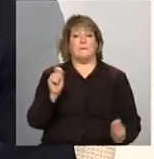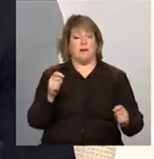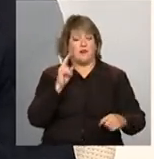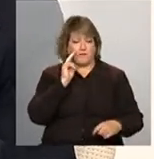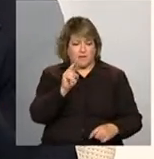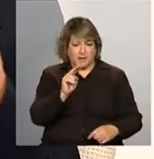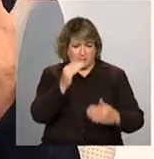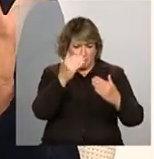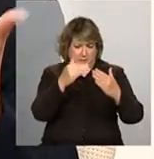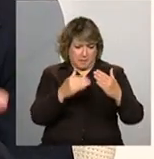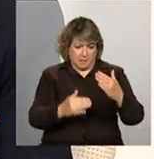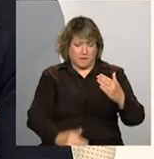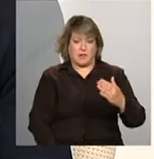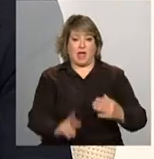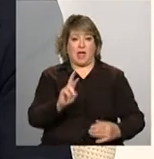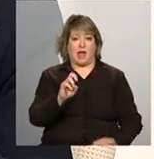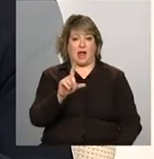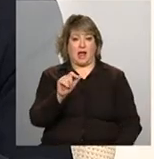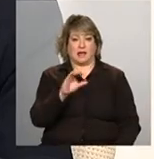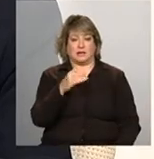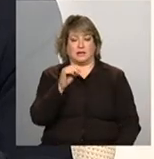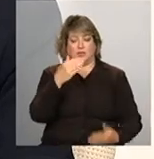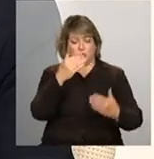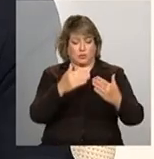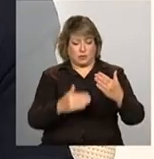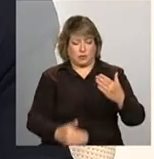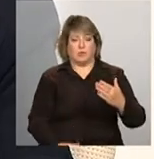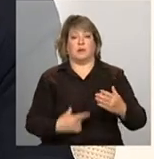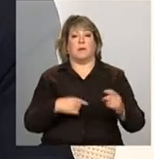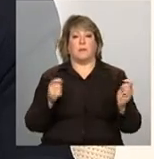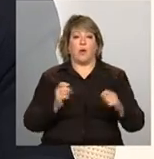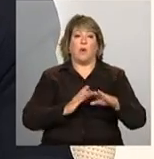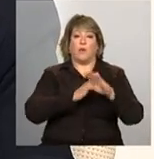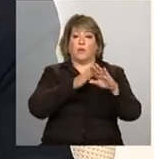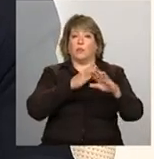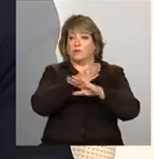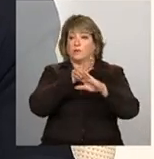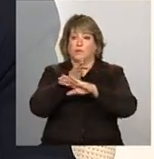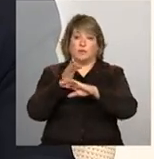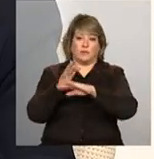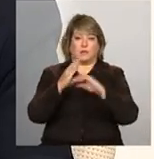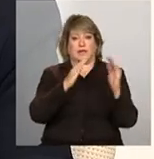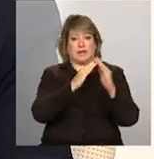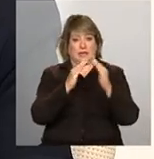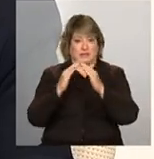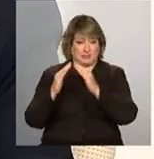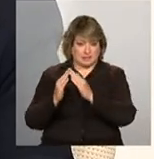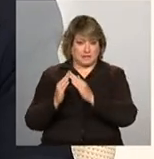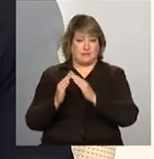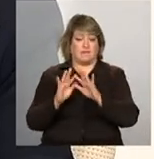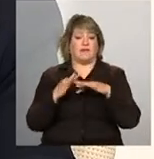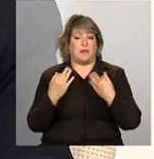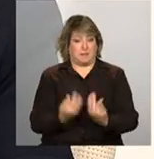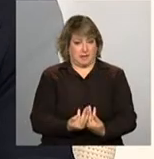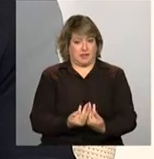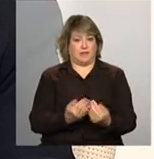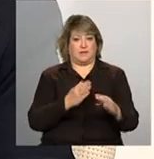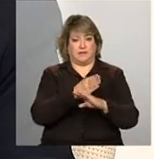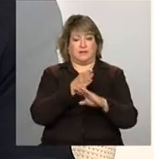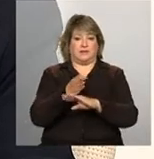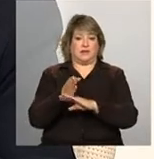essa relação e podem iniciar as visitas domiciliares. É importante que os